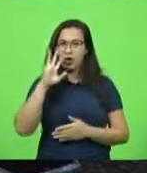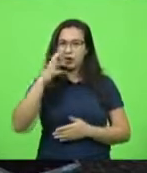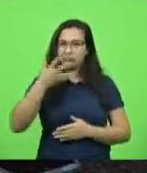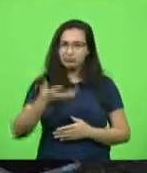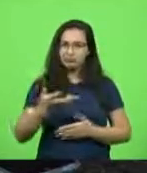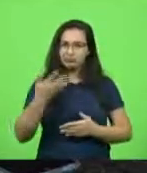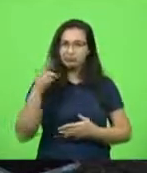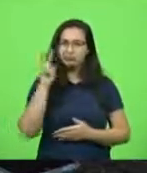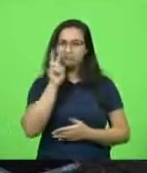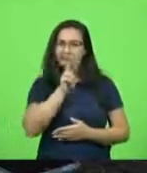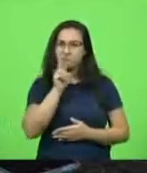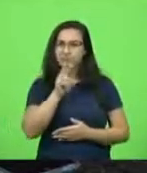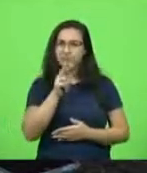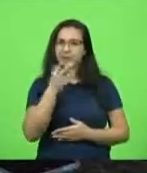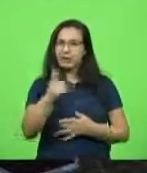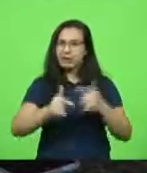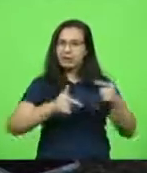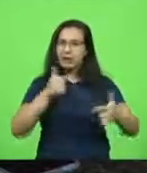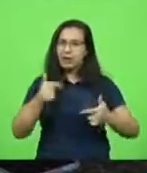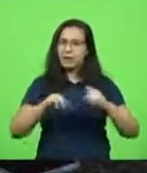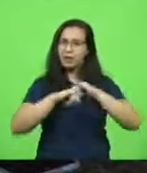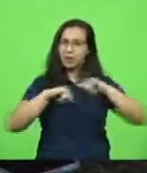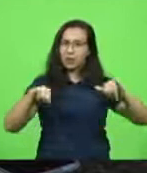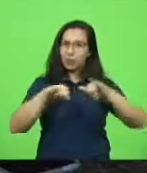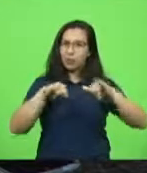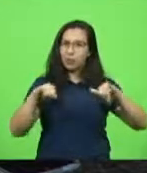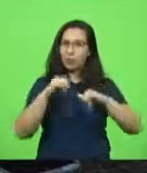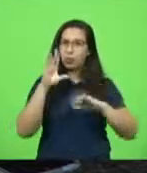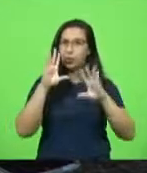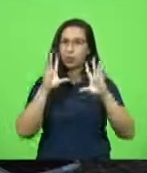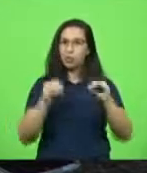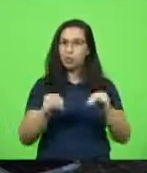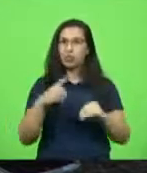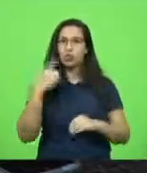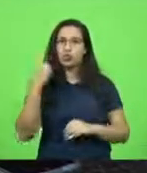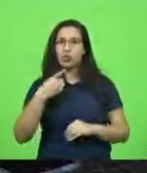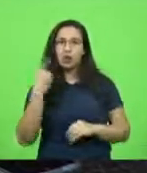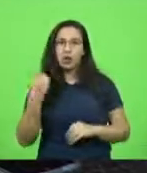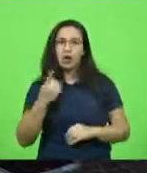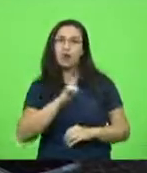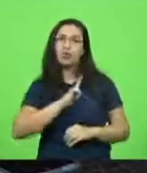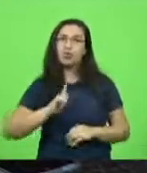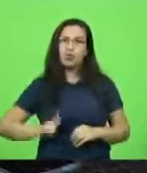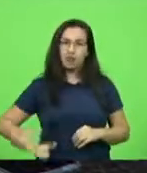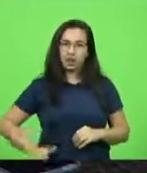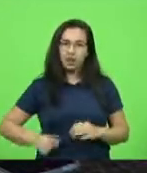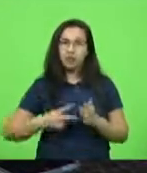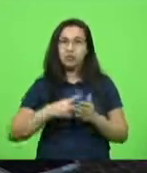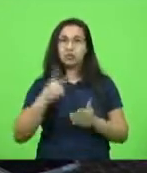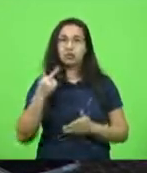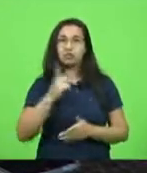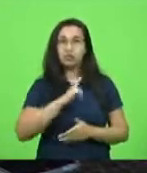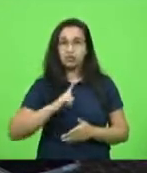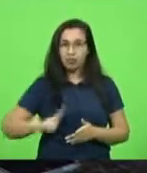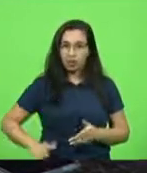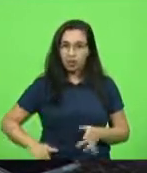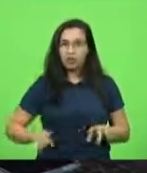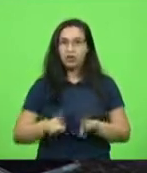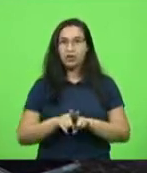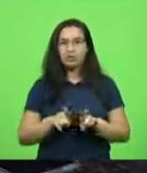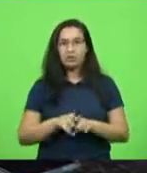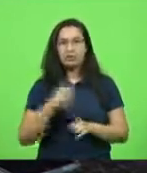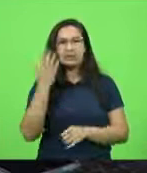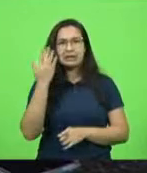trabalhos dele né estão sendo amplamente divulgado por todos os deputados pelo governo do estado pela vice-governador que é o